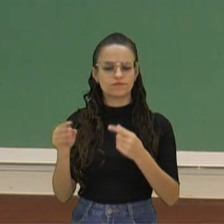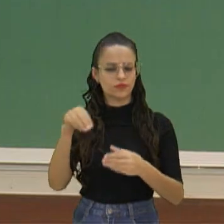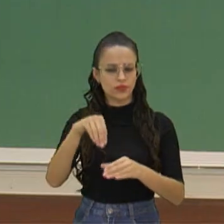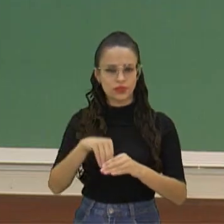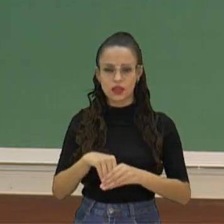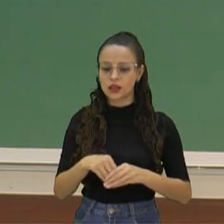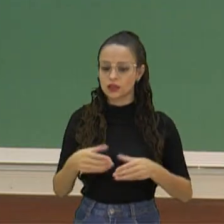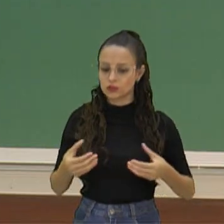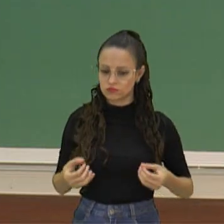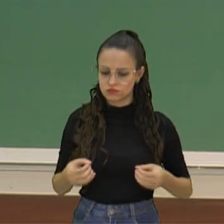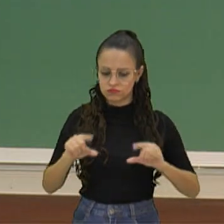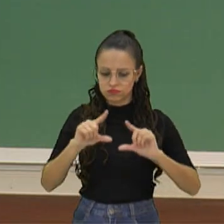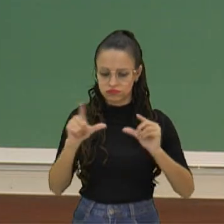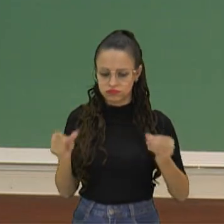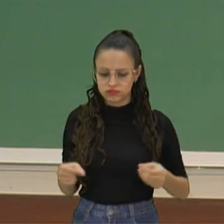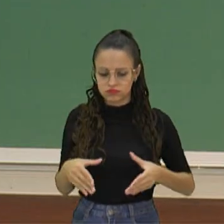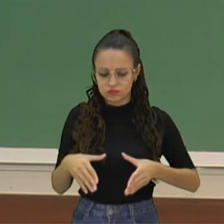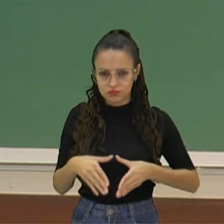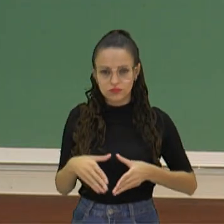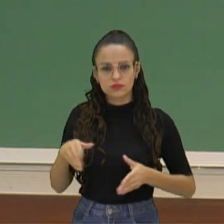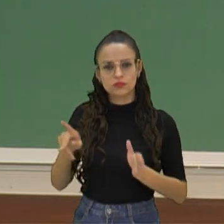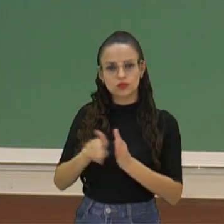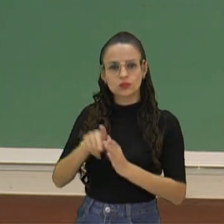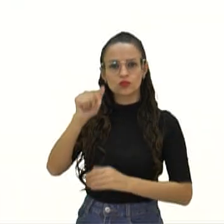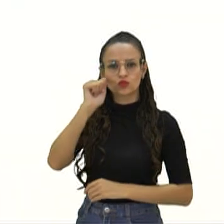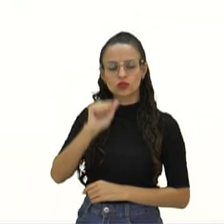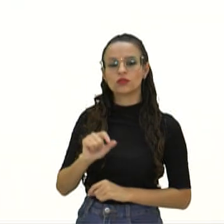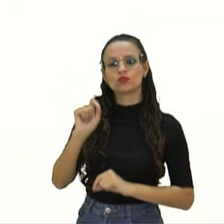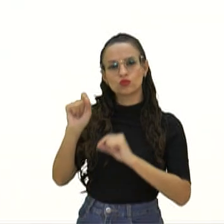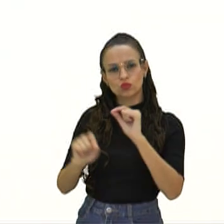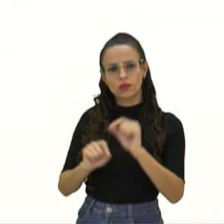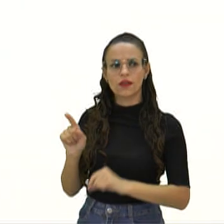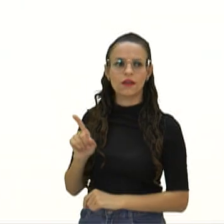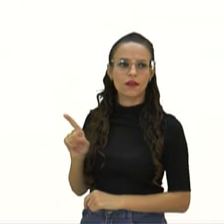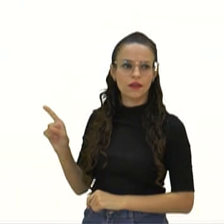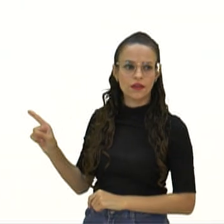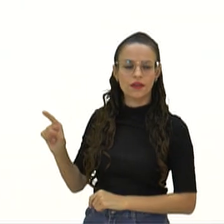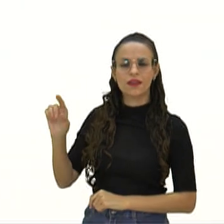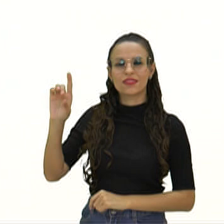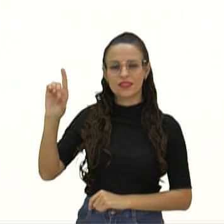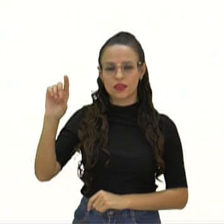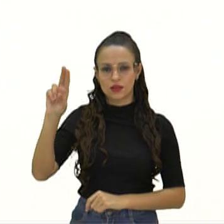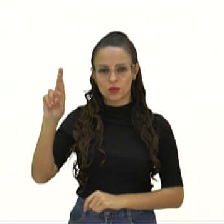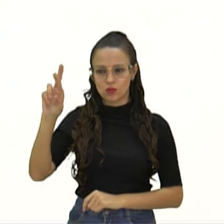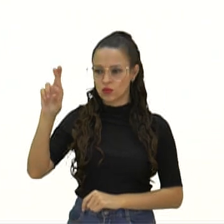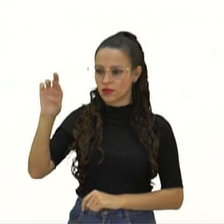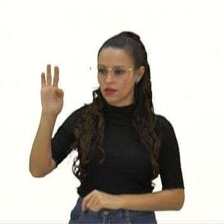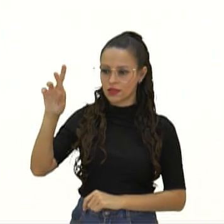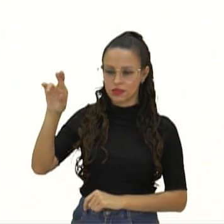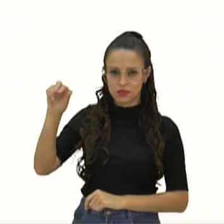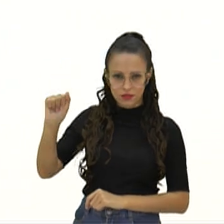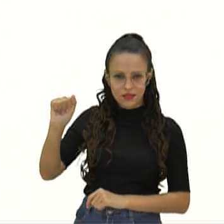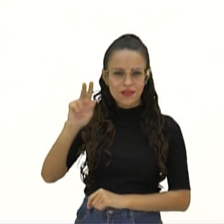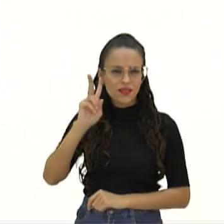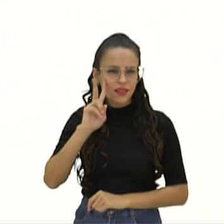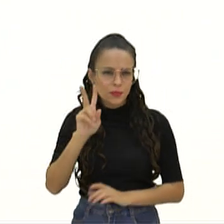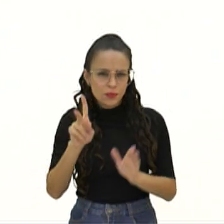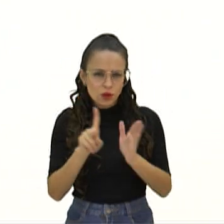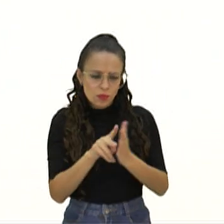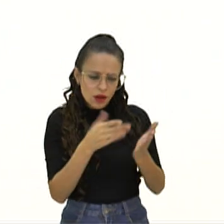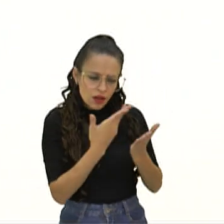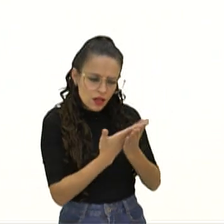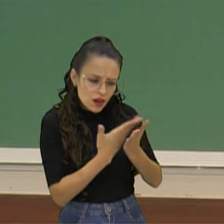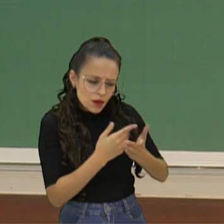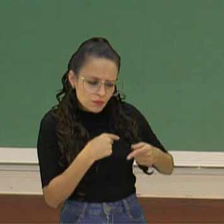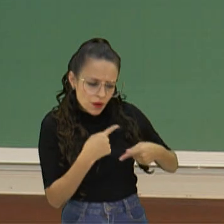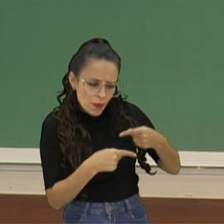do sistema reprodutor feminino? Seria a uretra. Lembra lá na aula sobre sistema reprodutor masculino, que